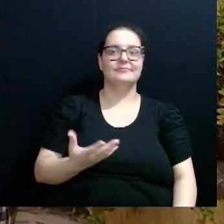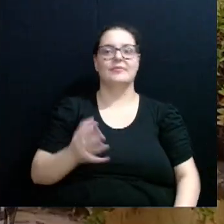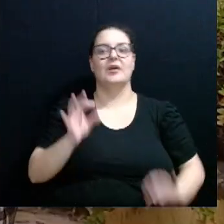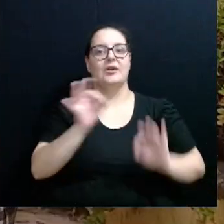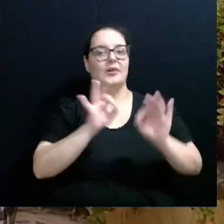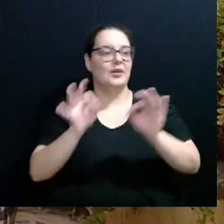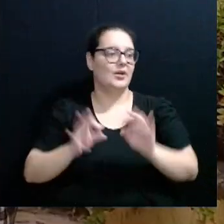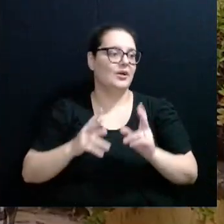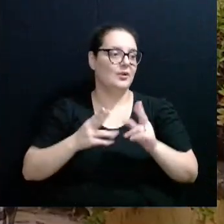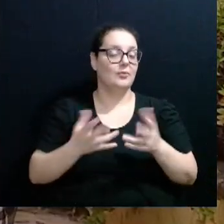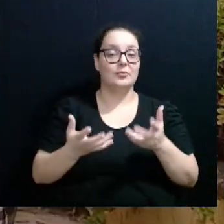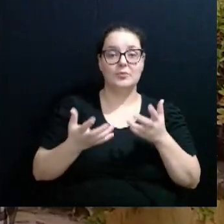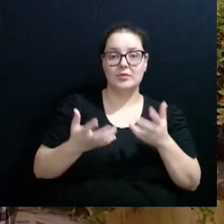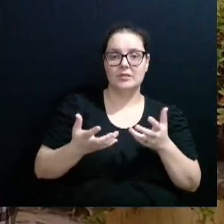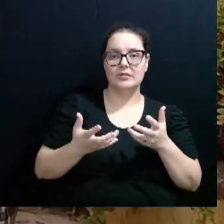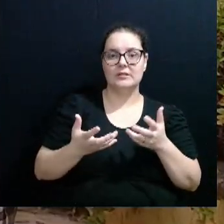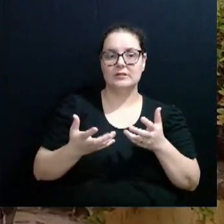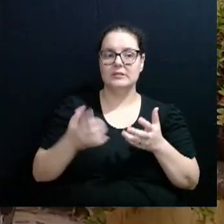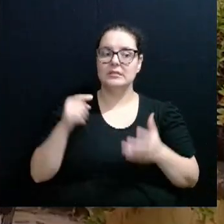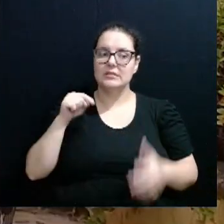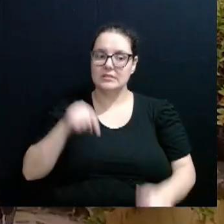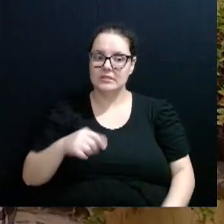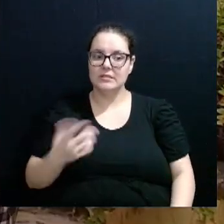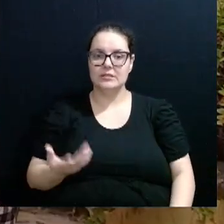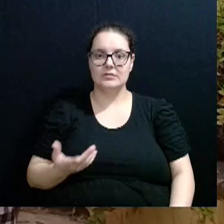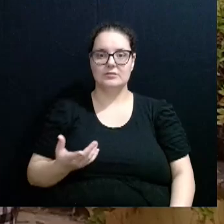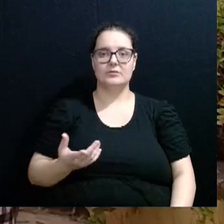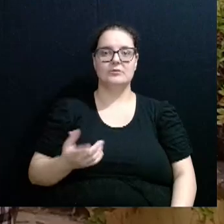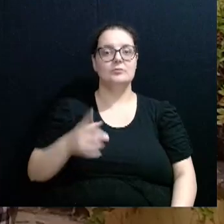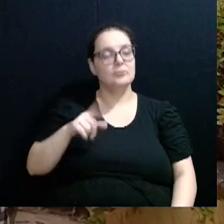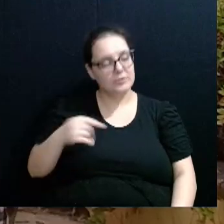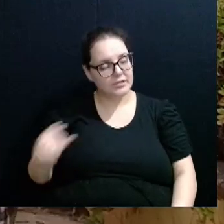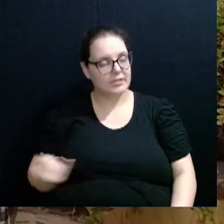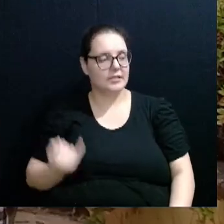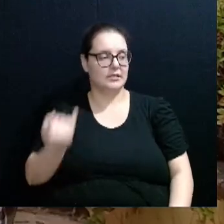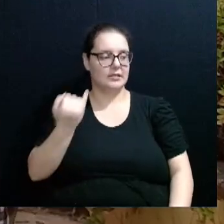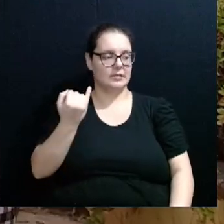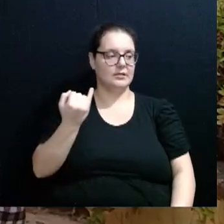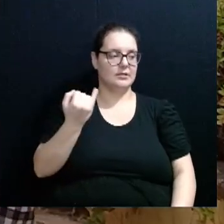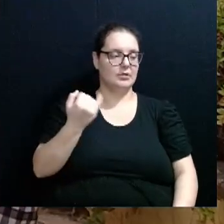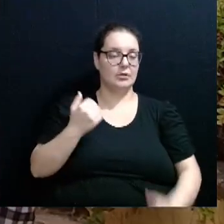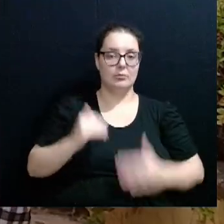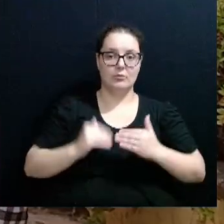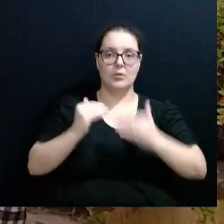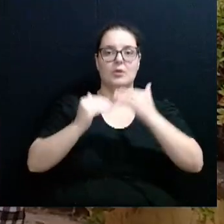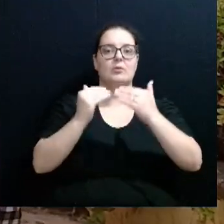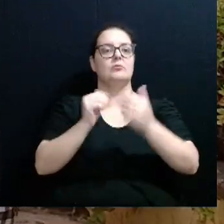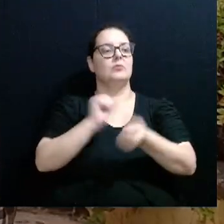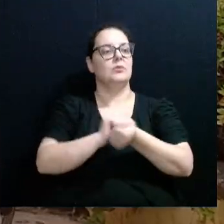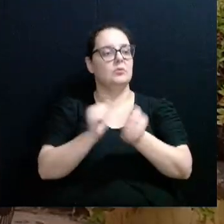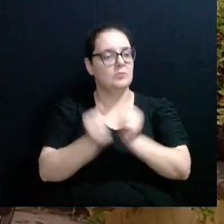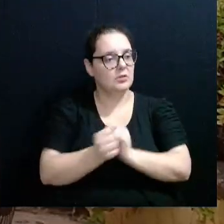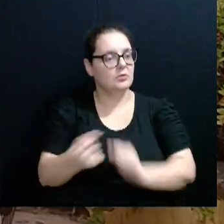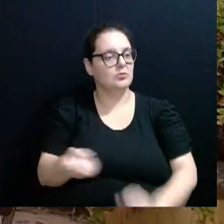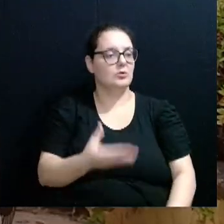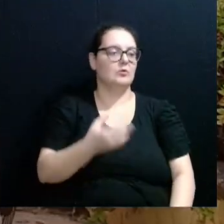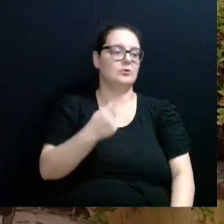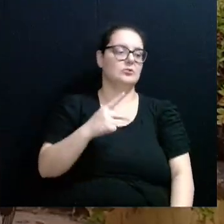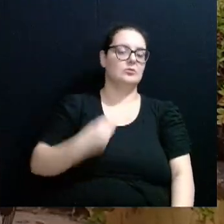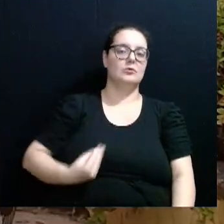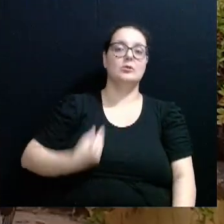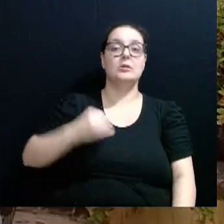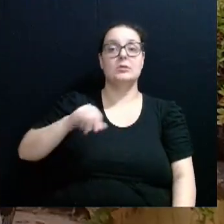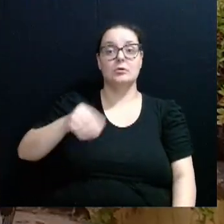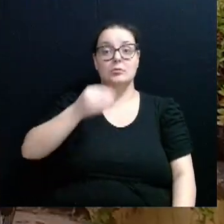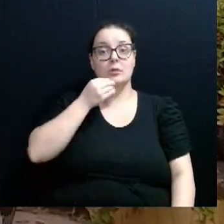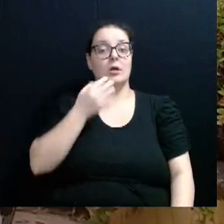quer. Isso foi e é essencial para essa reconstrução da sua vida, essa oportunidade que você fala, olha, eu quero